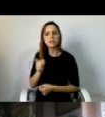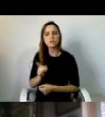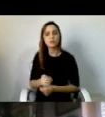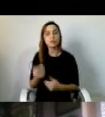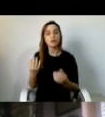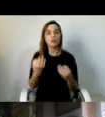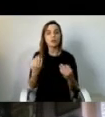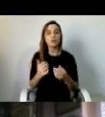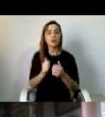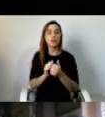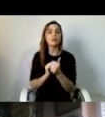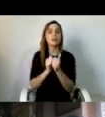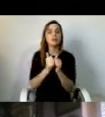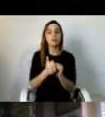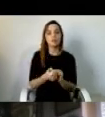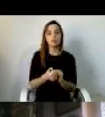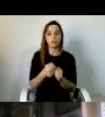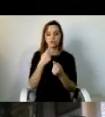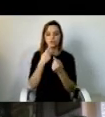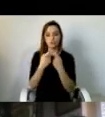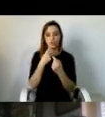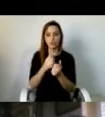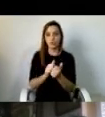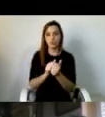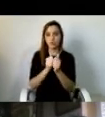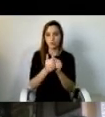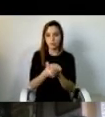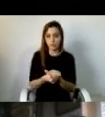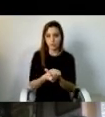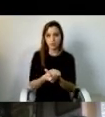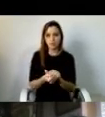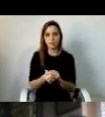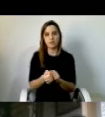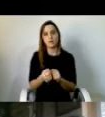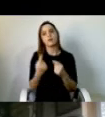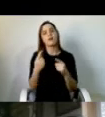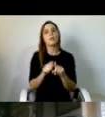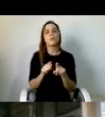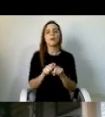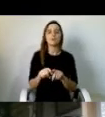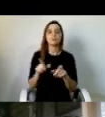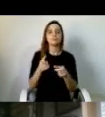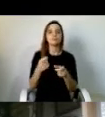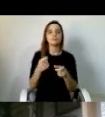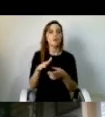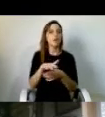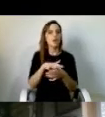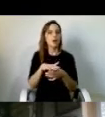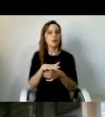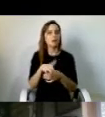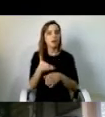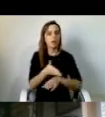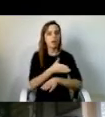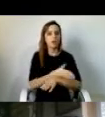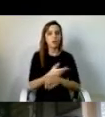uma adaptação do questionário, ele segue em espelho um pouco aquelas dimensões que já foram